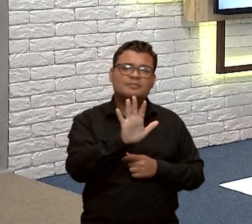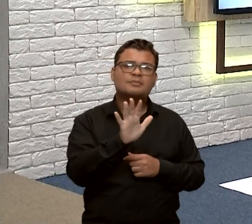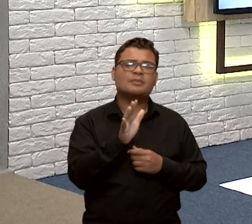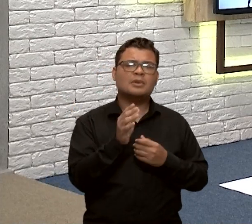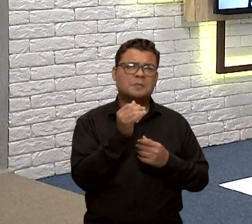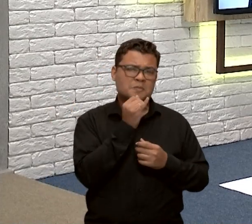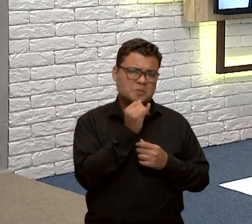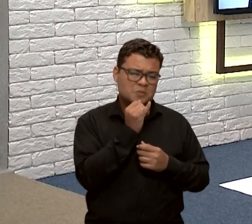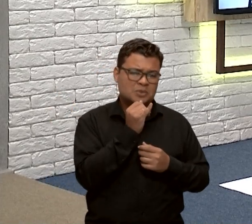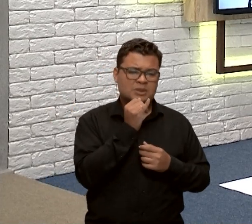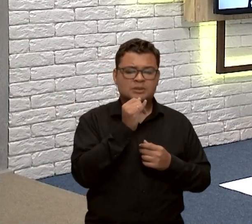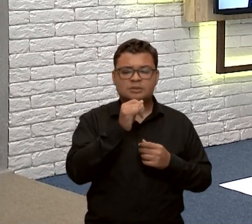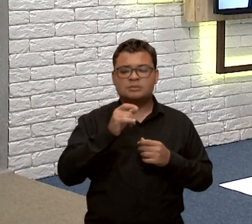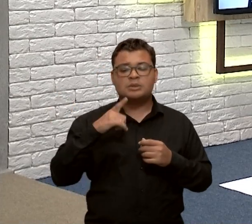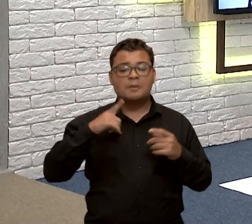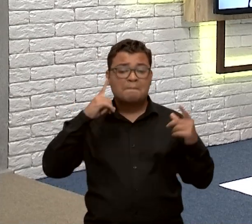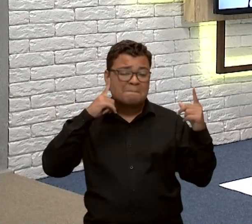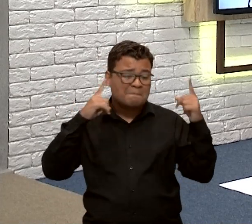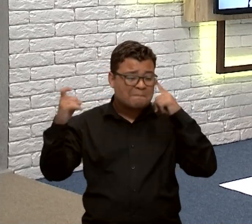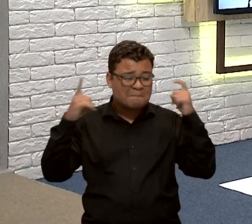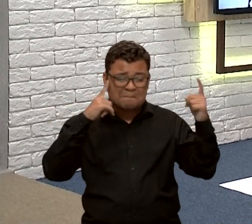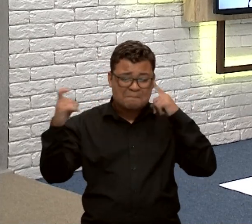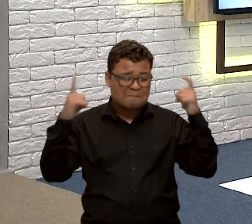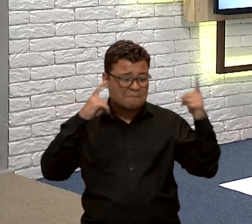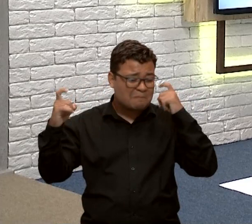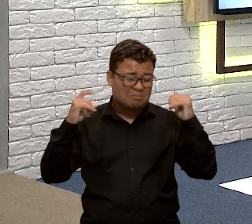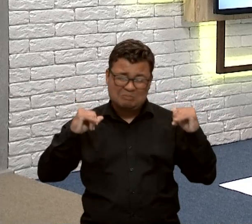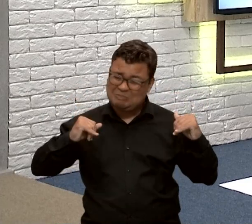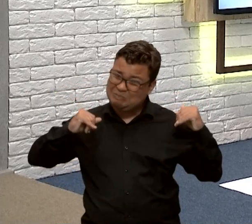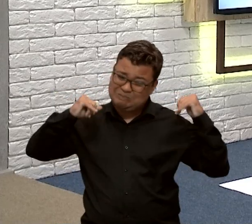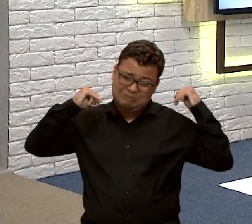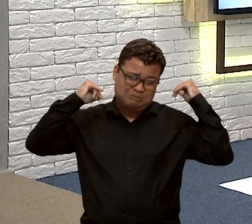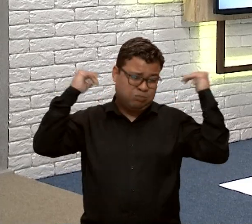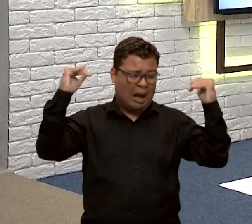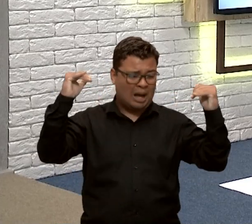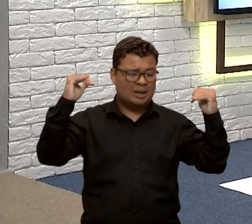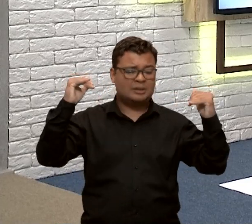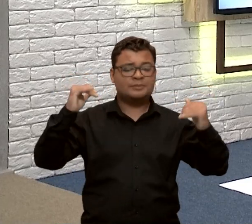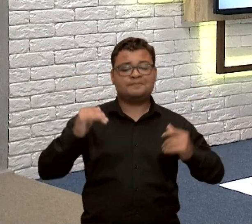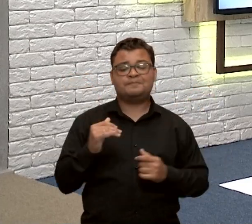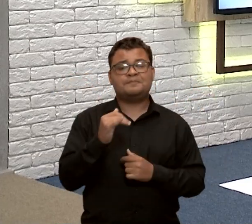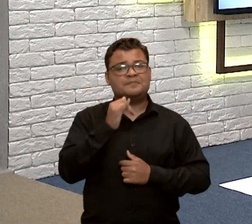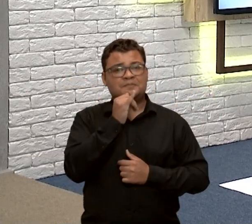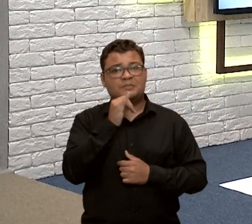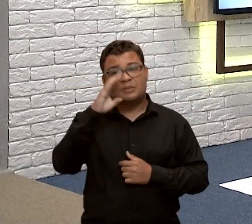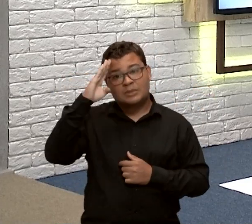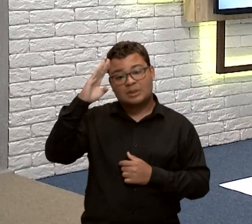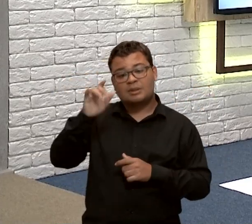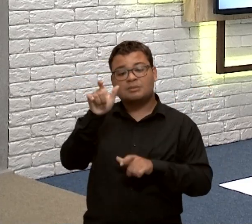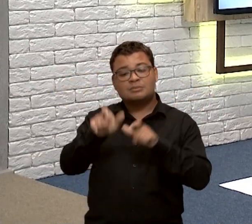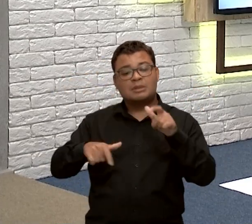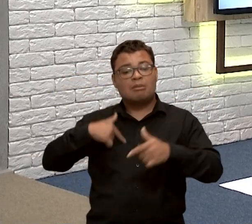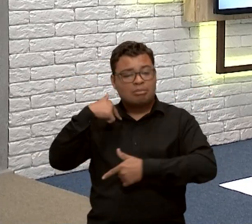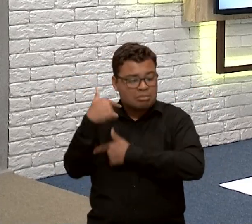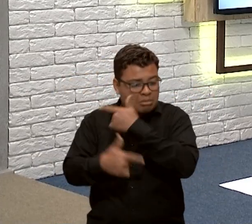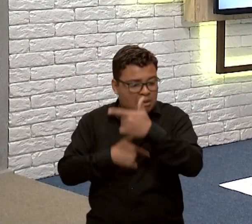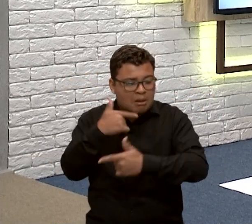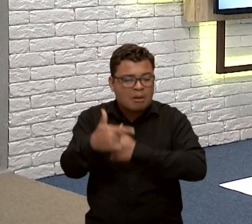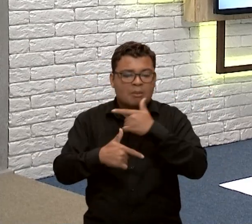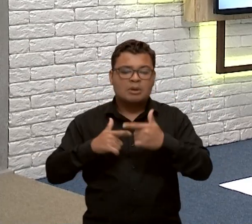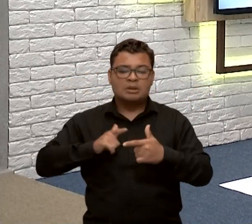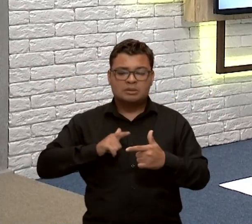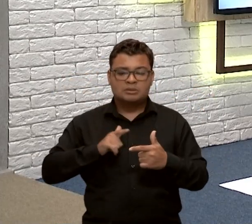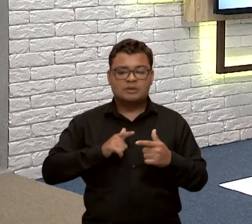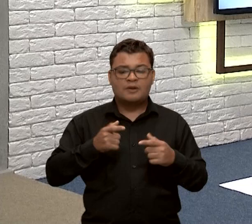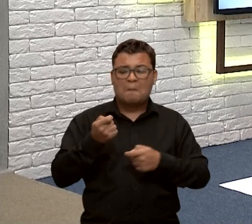perda auditiva muitas vezes por barulhos muito intensos, né? Principalmente, acho que trabalhadores, né, que lidam de perto com